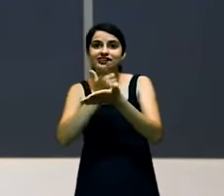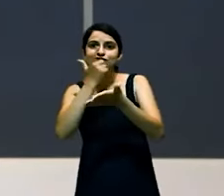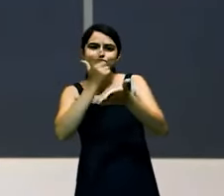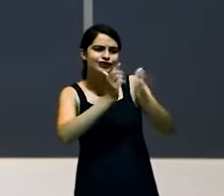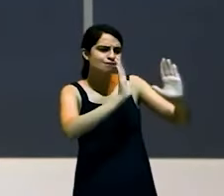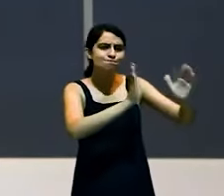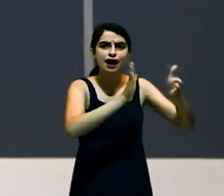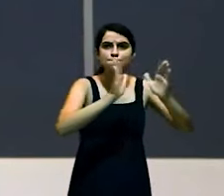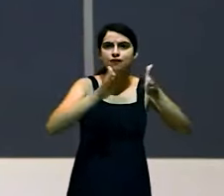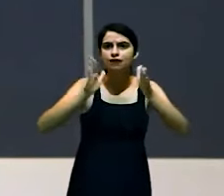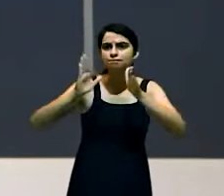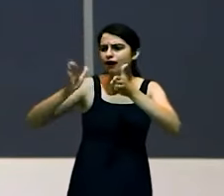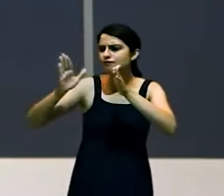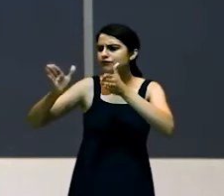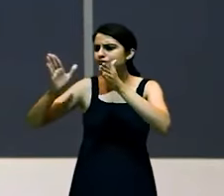episódios.